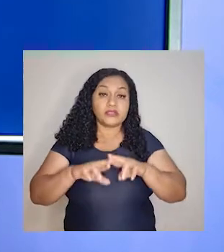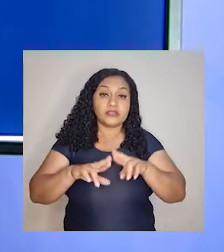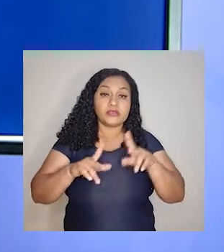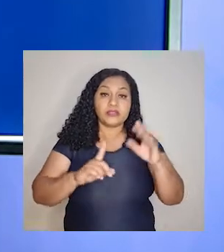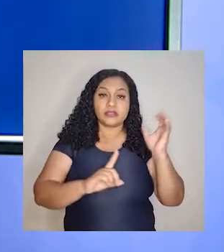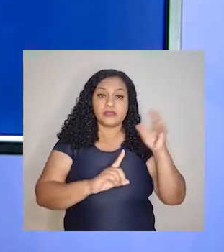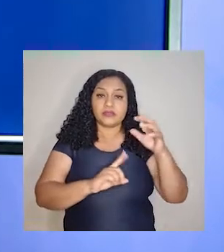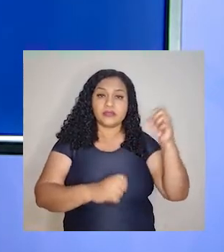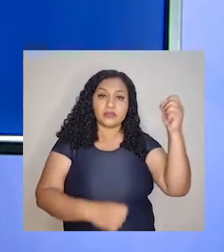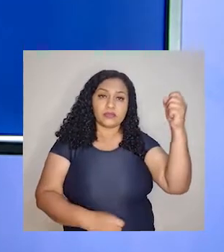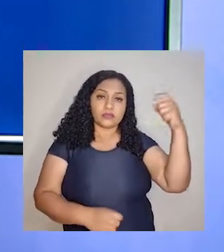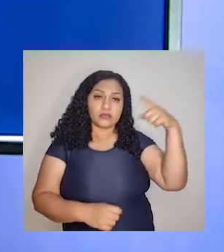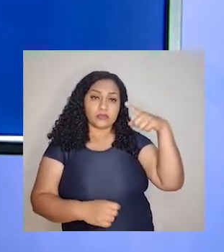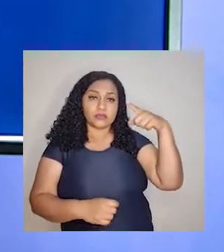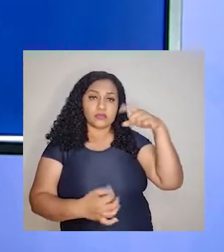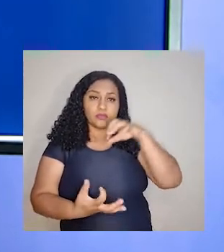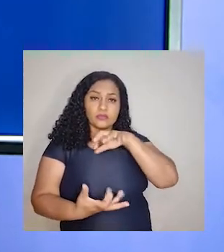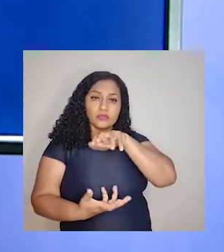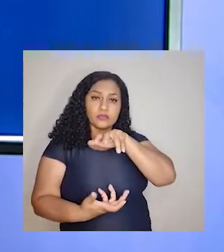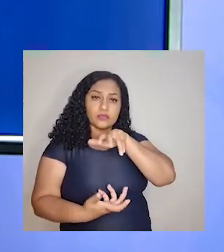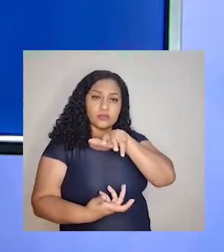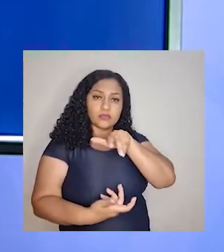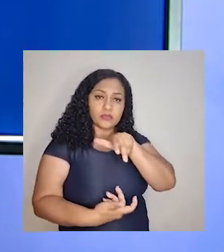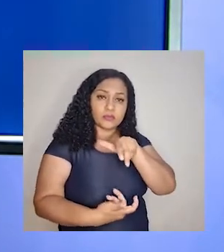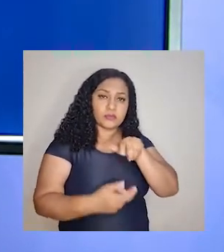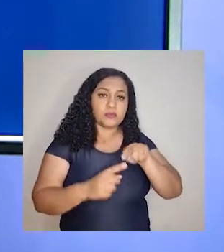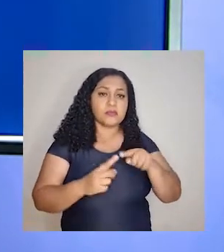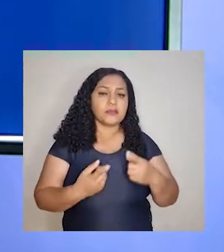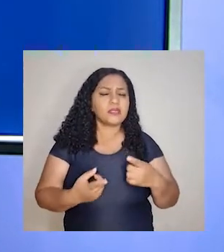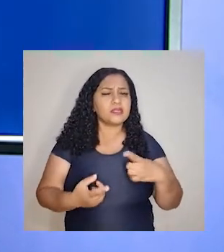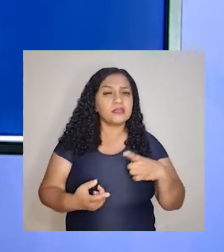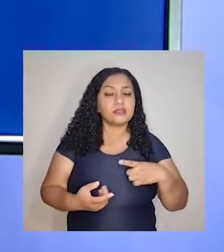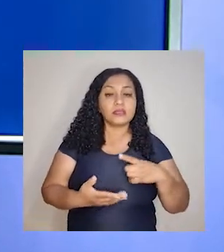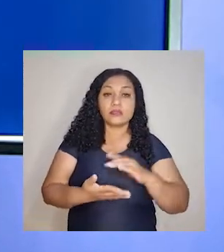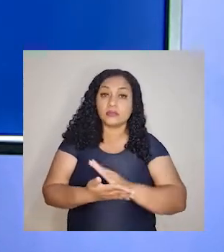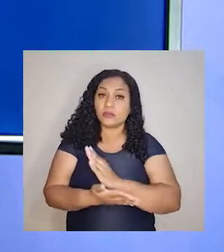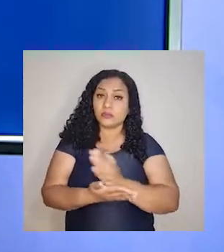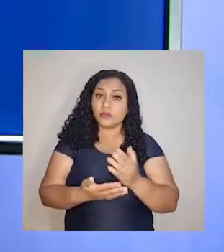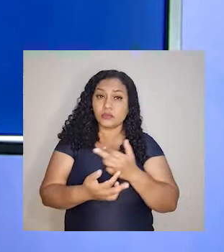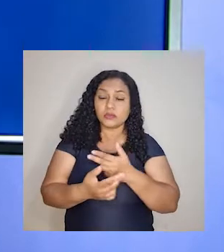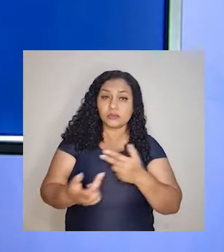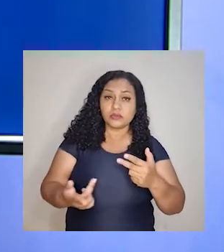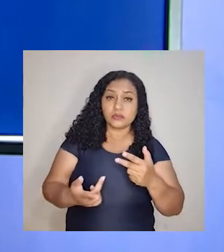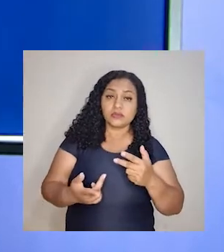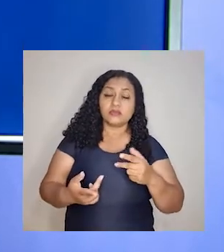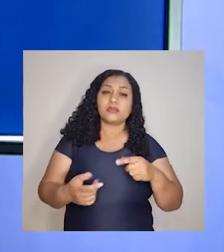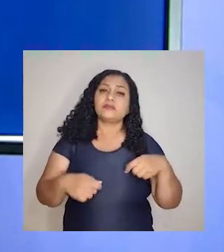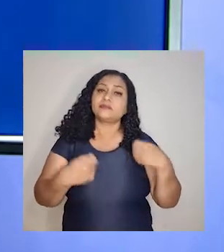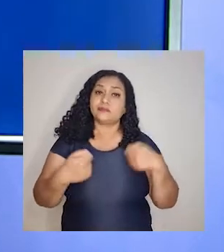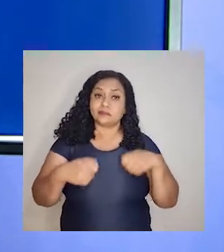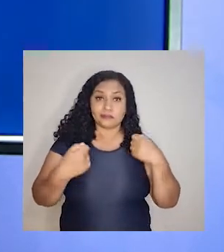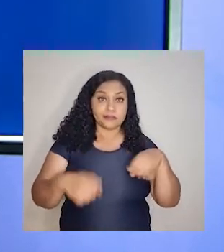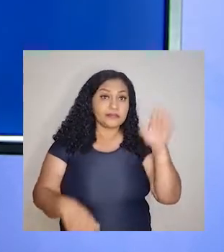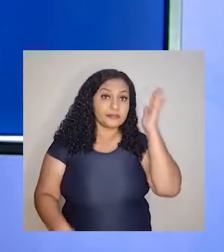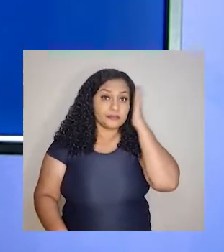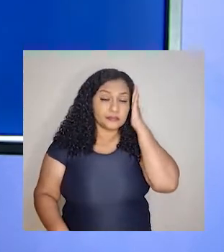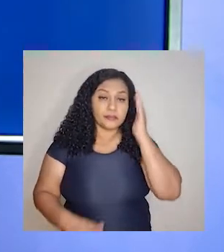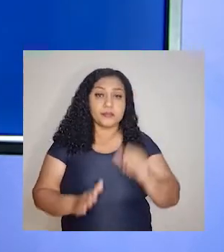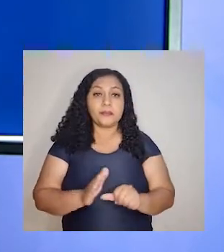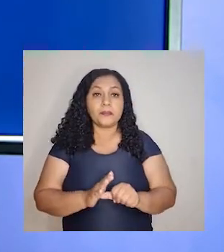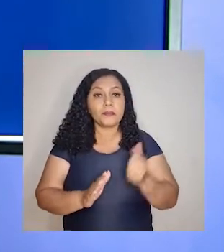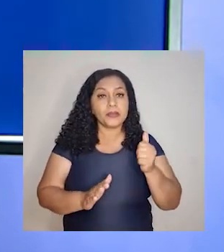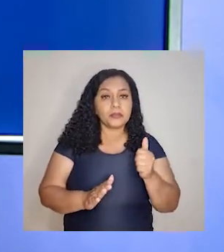os fusos existem por causa dessa diferença entre radiação só lá na terra um as temos alguns